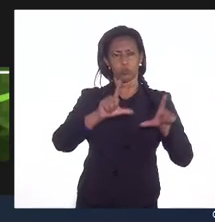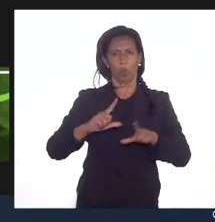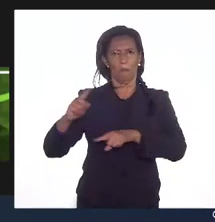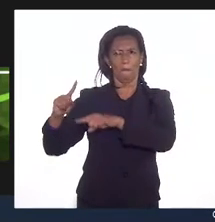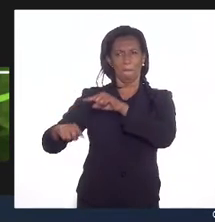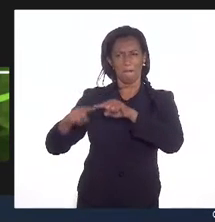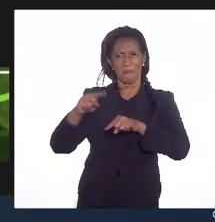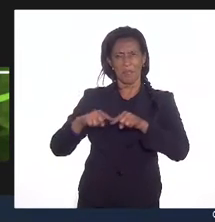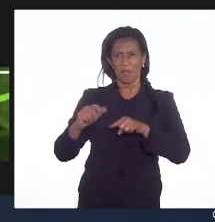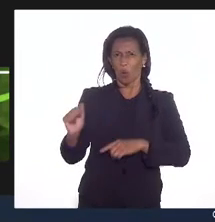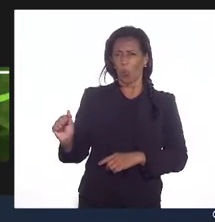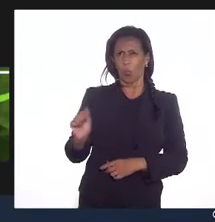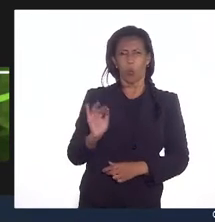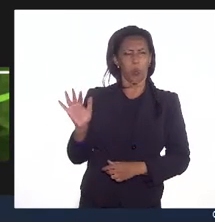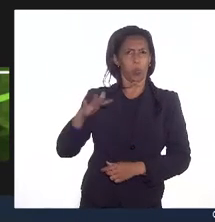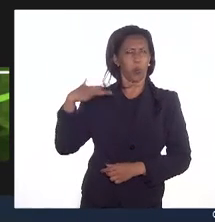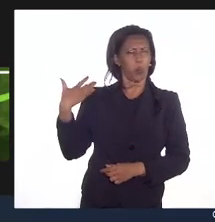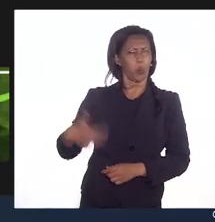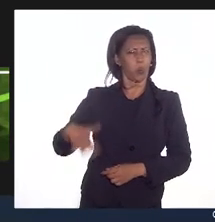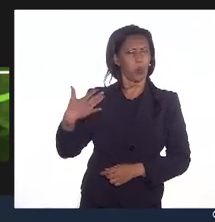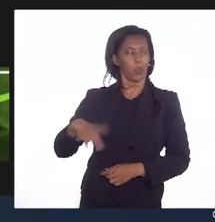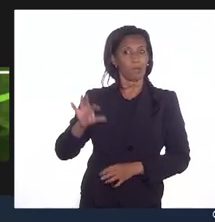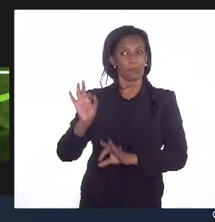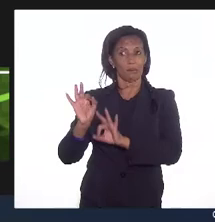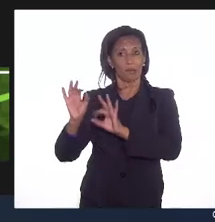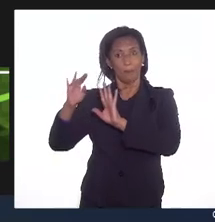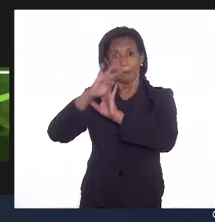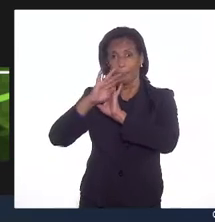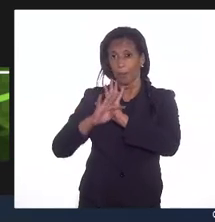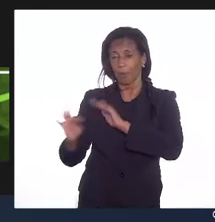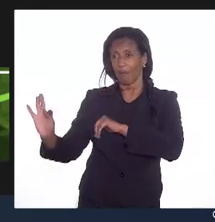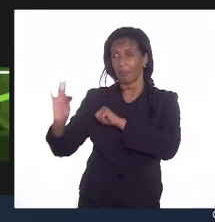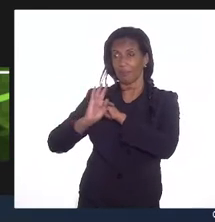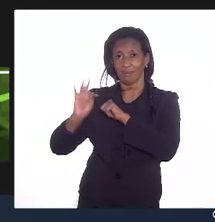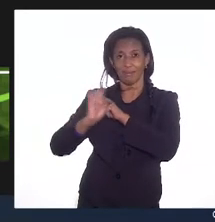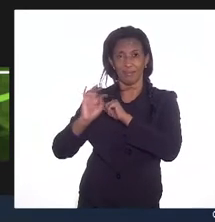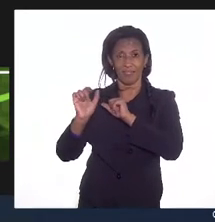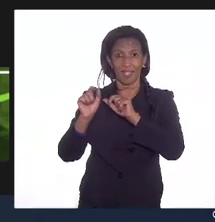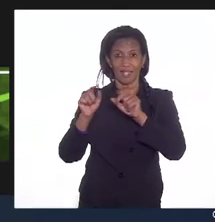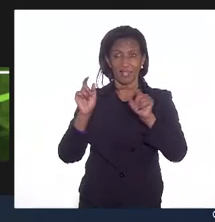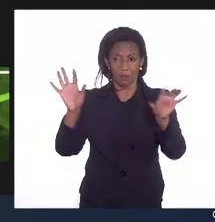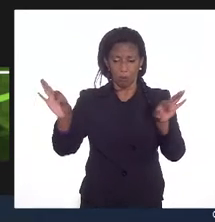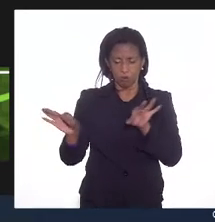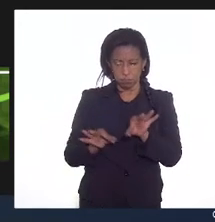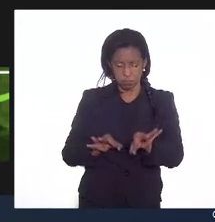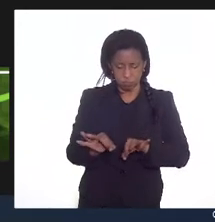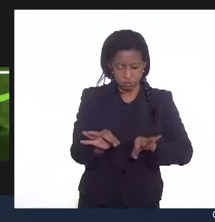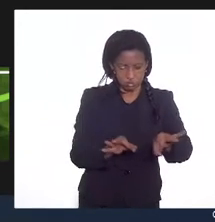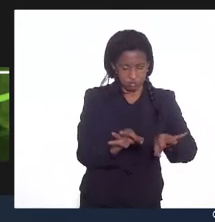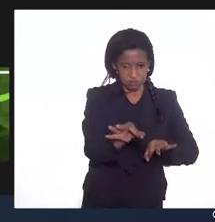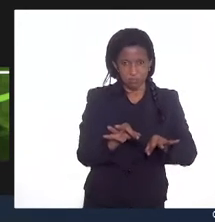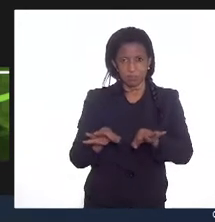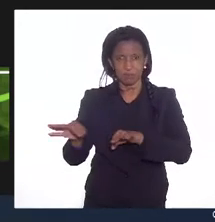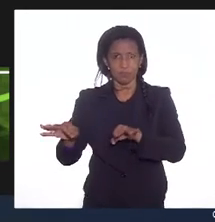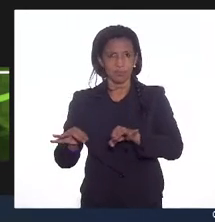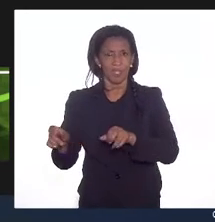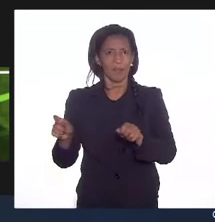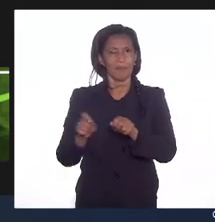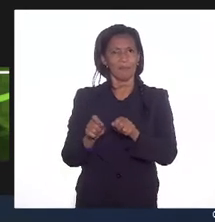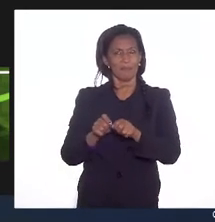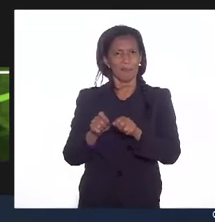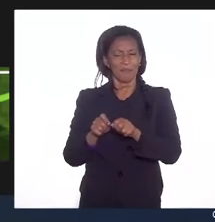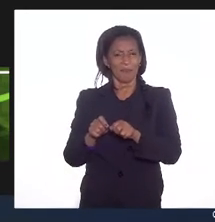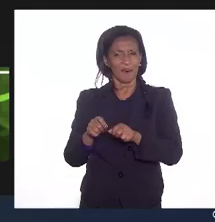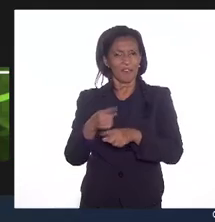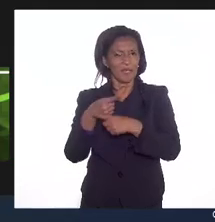equipamentos caros com toda uma produção técnica que podendo ser feita uma música ainda assim um jovem que